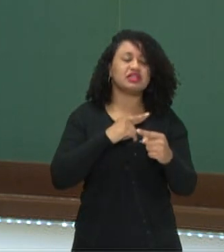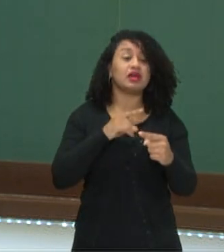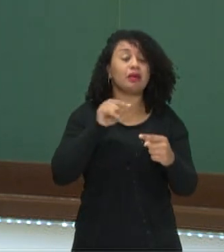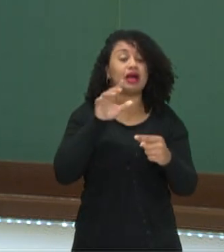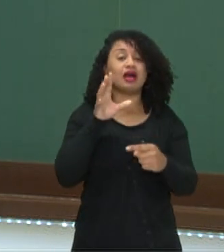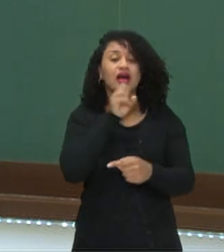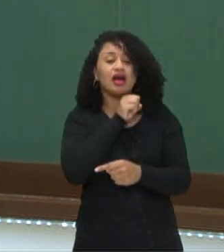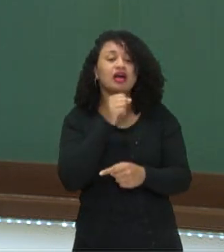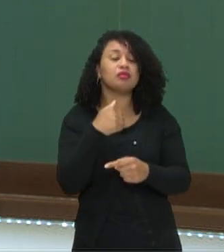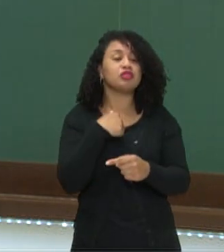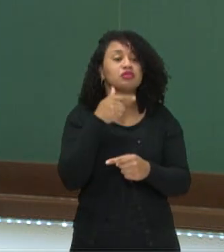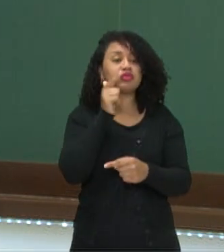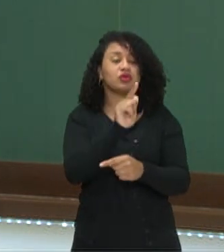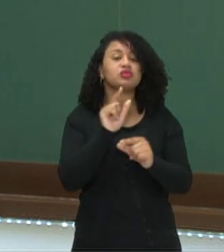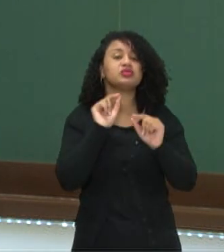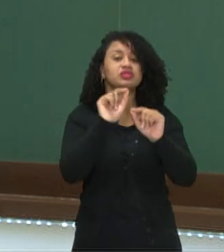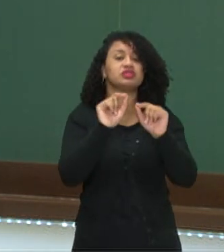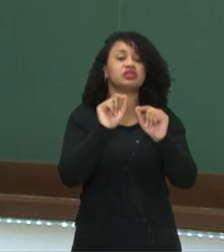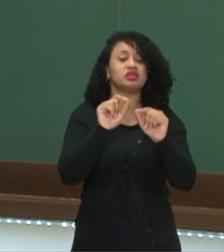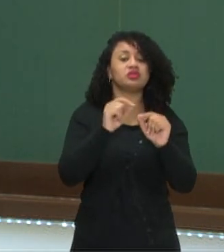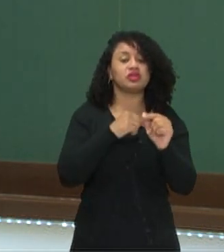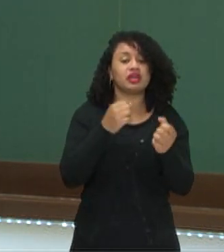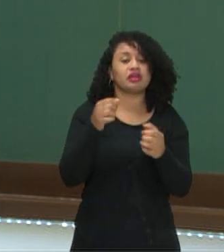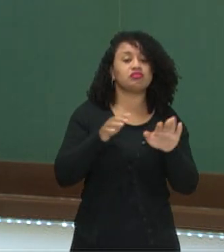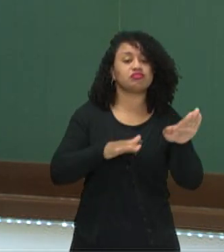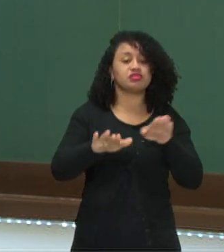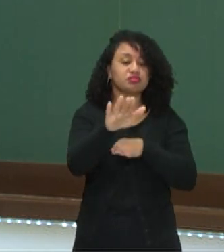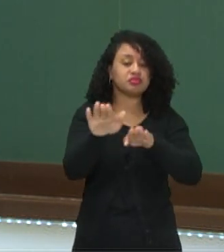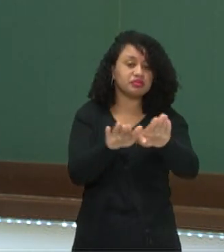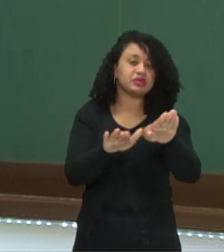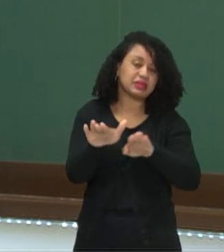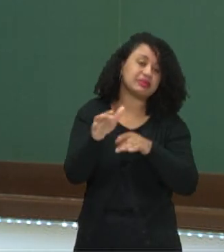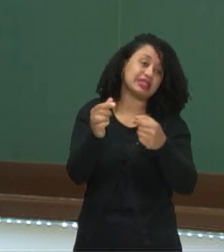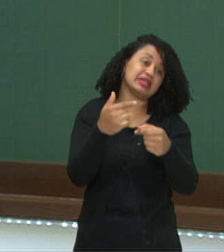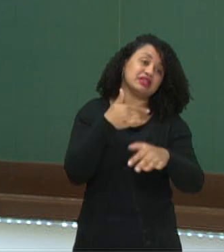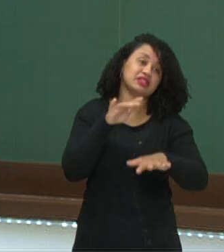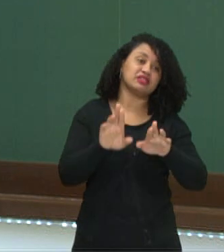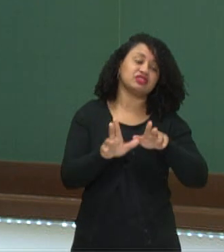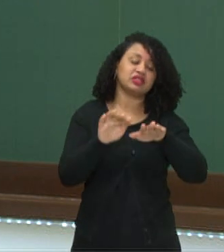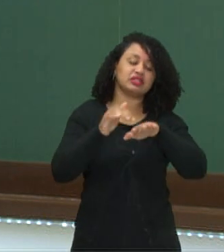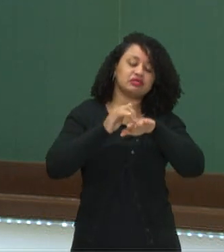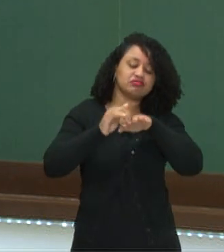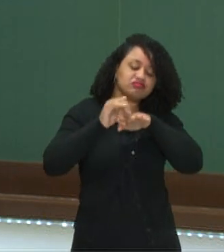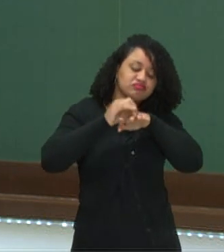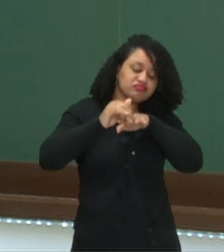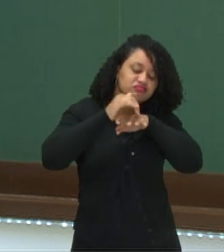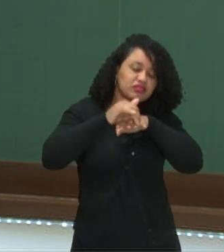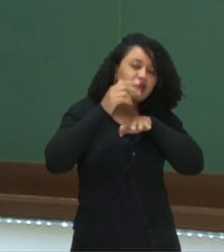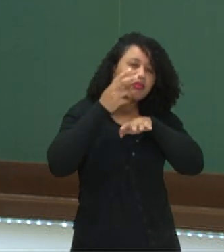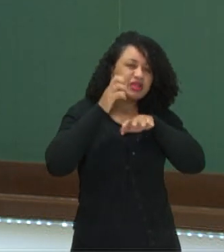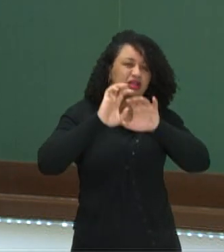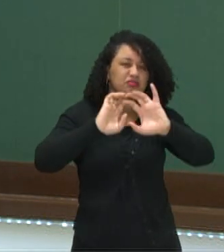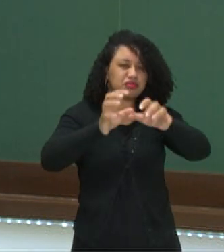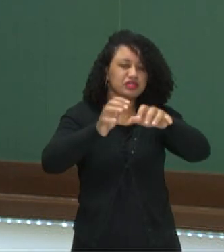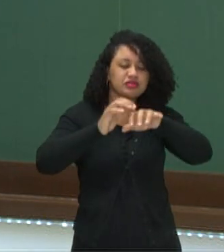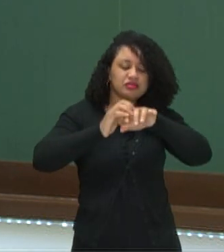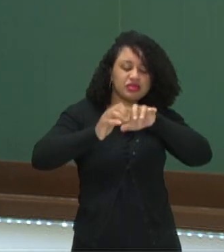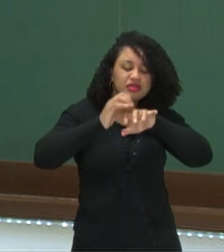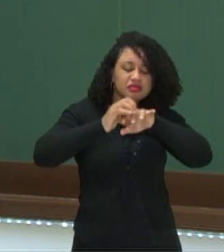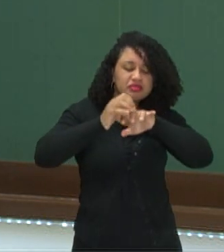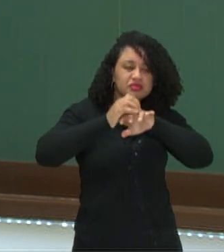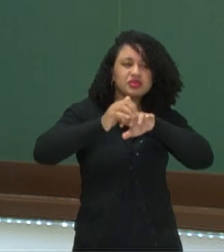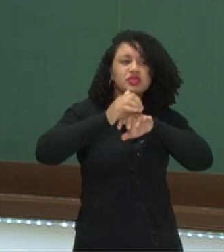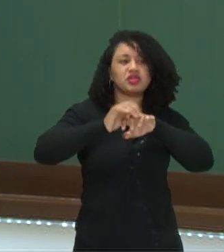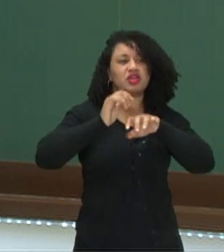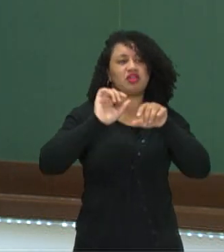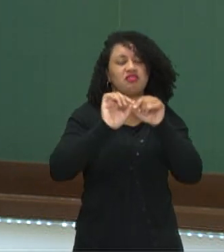segundos para poder, né, ganhar uma corrida, por exemplo. Então esses sulcos que você vê no pneu, ele é desenhado, ele